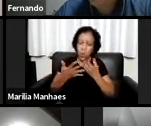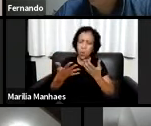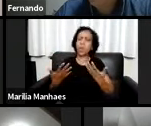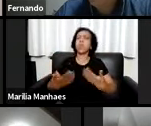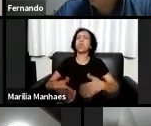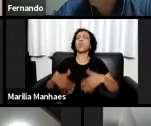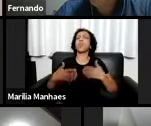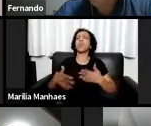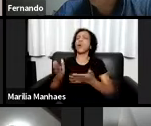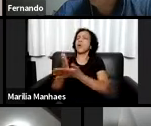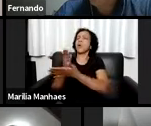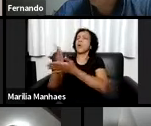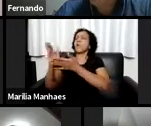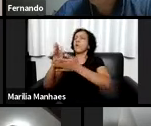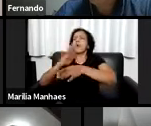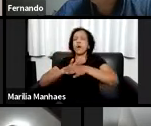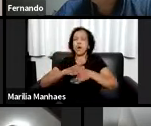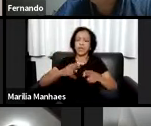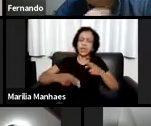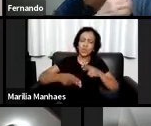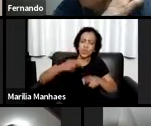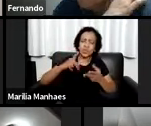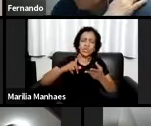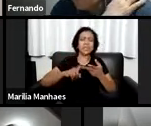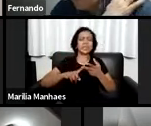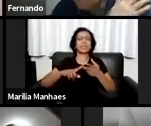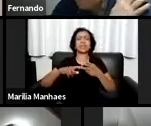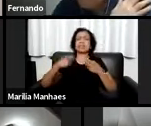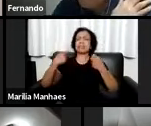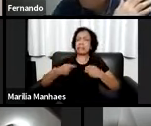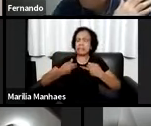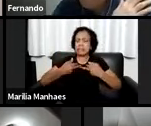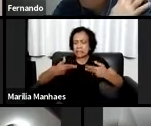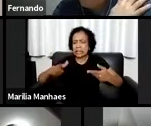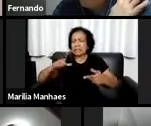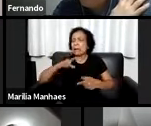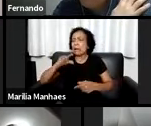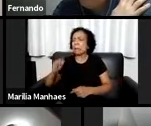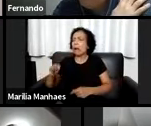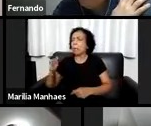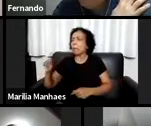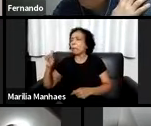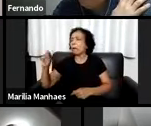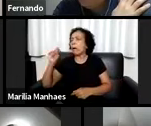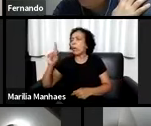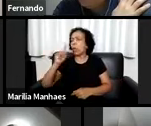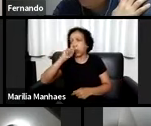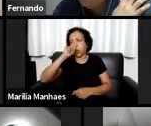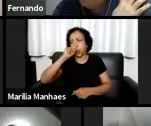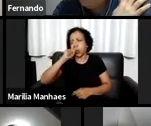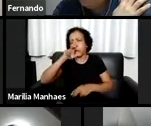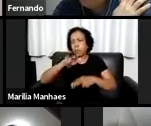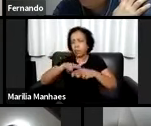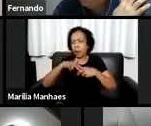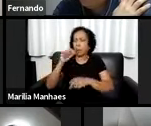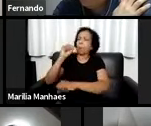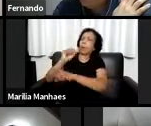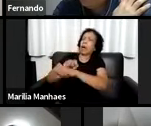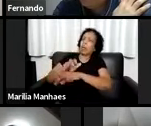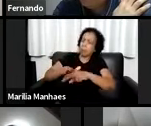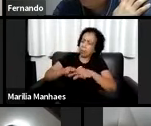enfermidades, cirurgias ou necessidades também tendem a correr o risco de ficarem paradas.